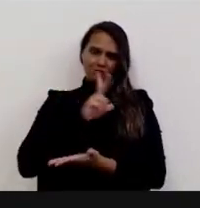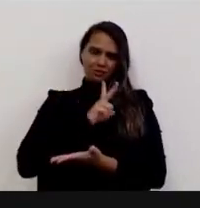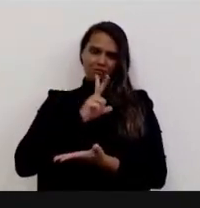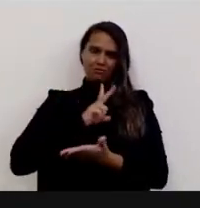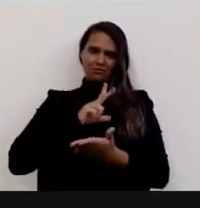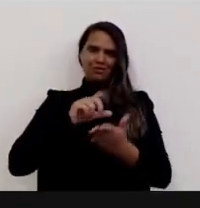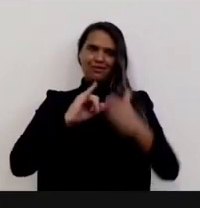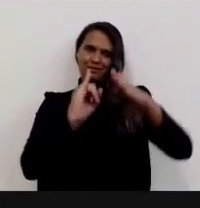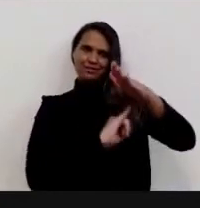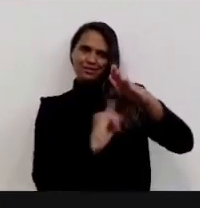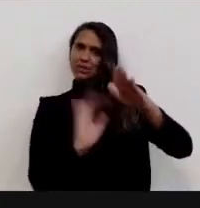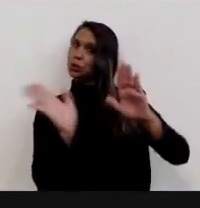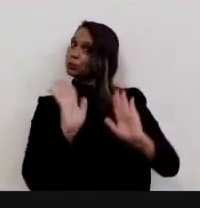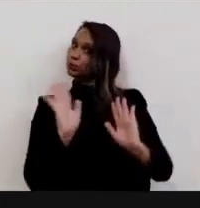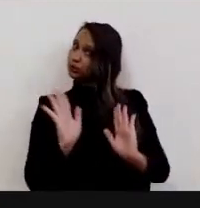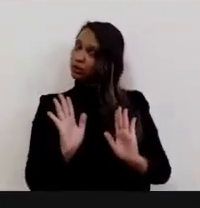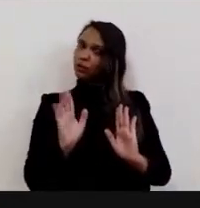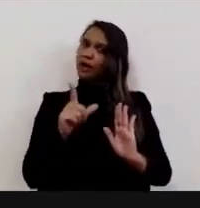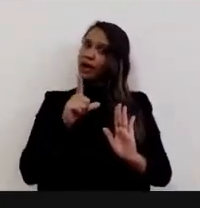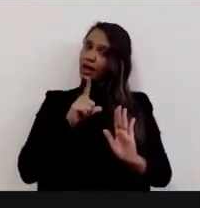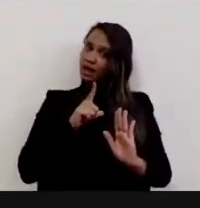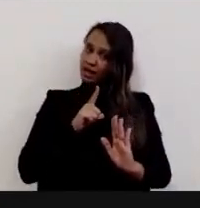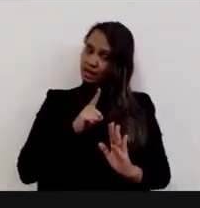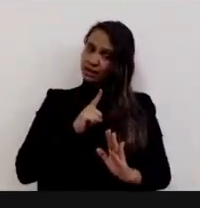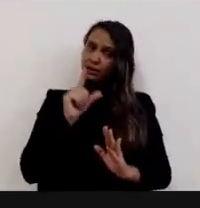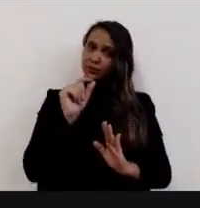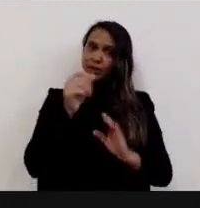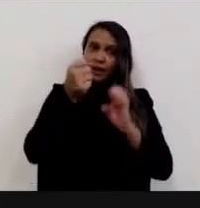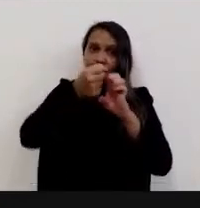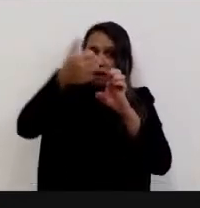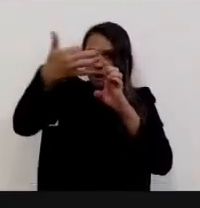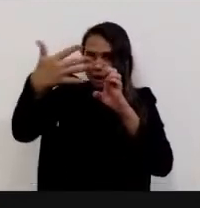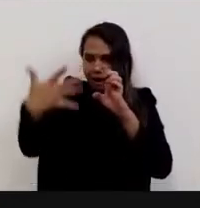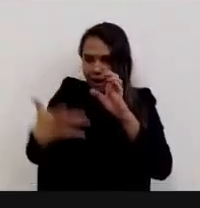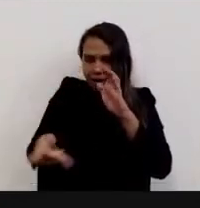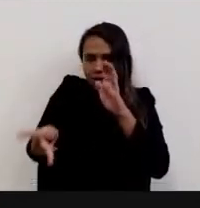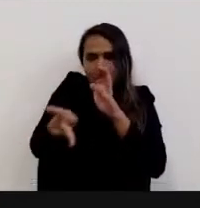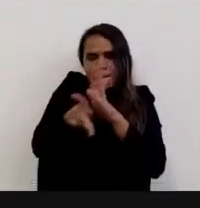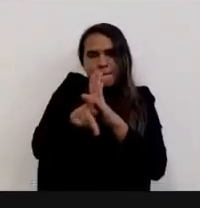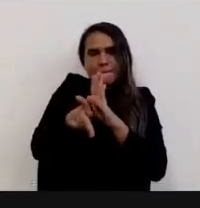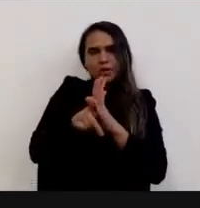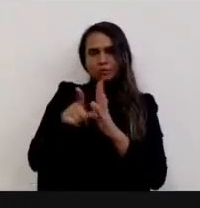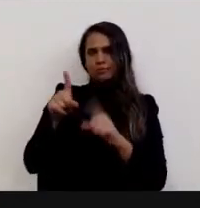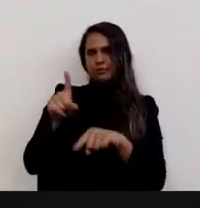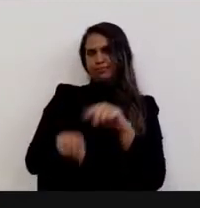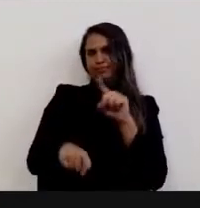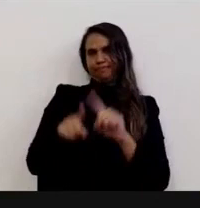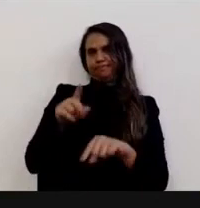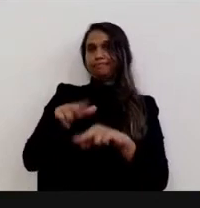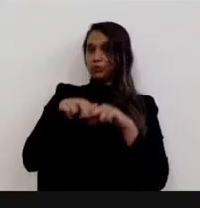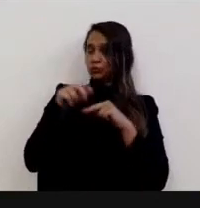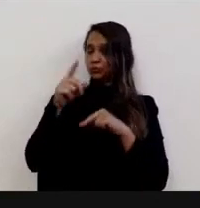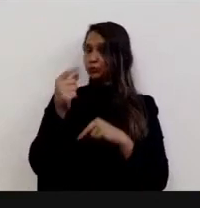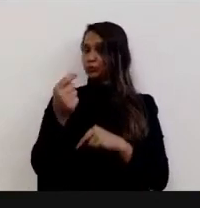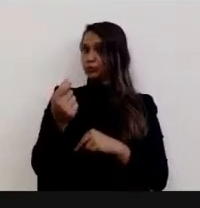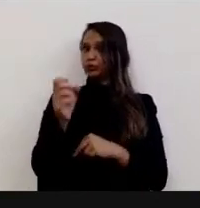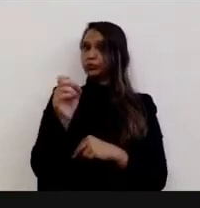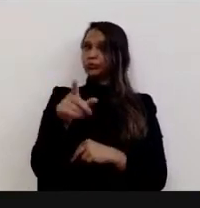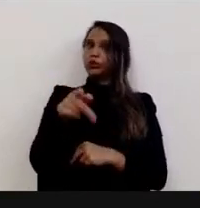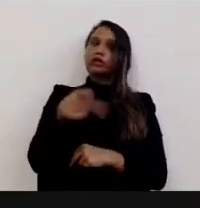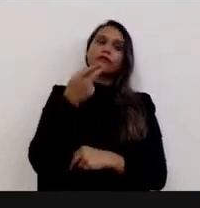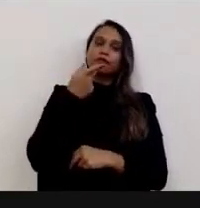Então, ele tem demandas, características do objeto diferentes do mercado. Então, não só o preço que é dado lá, mas,